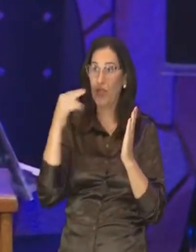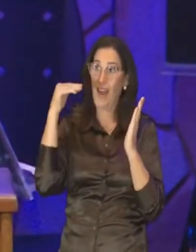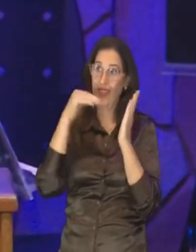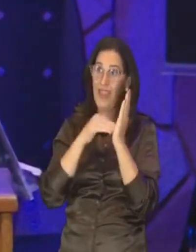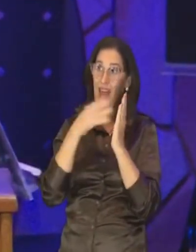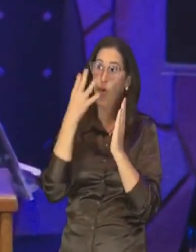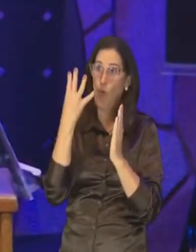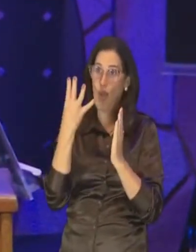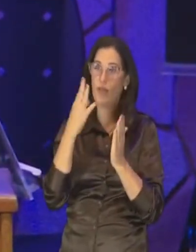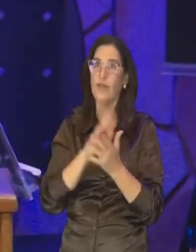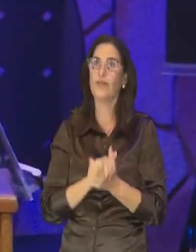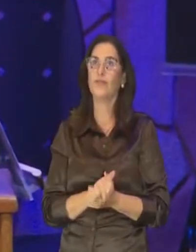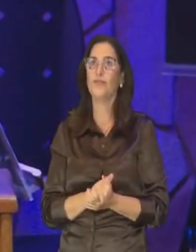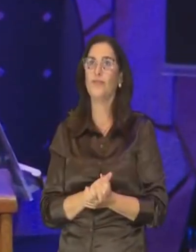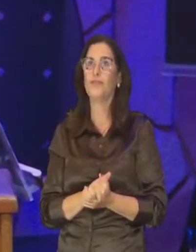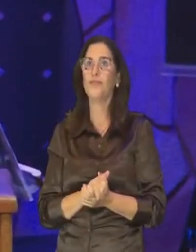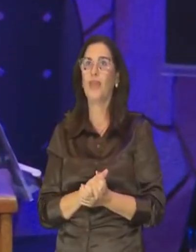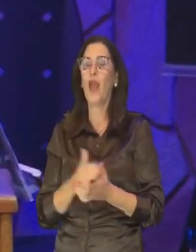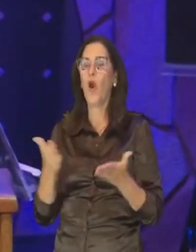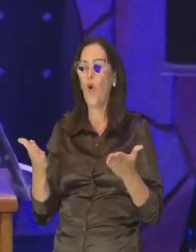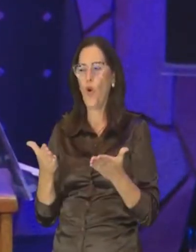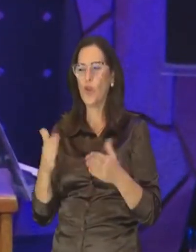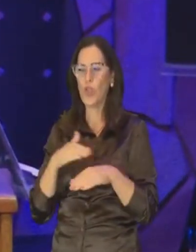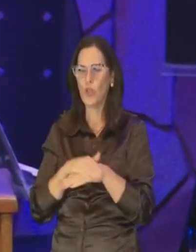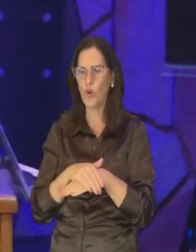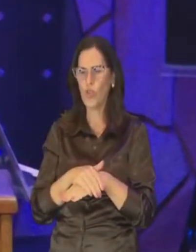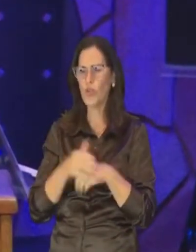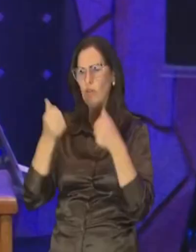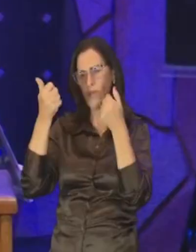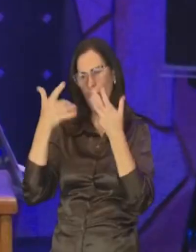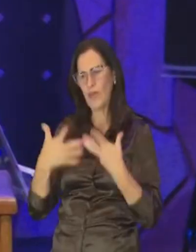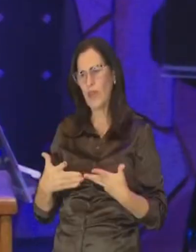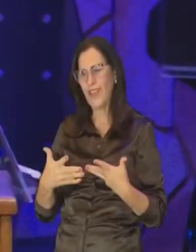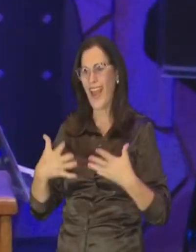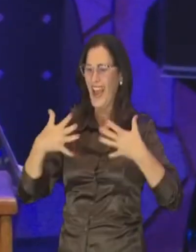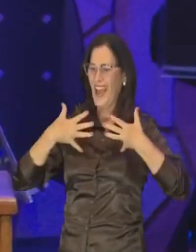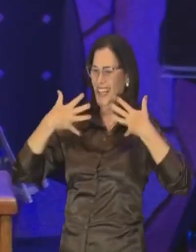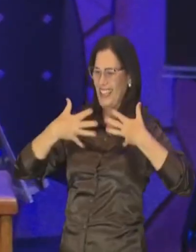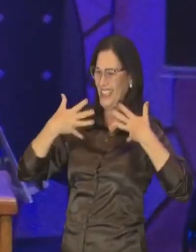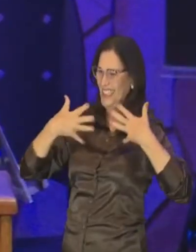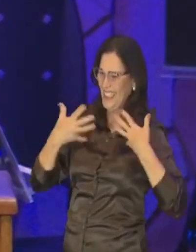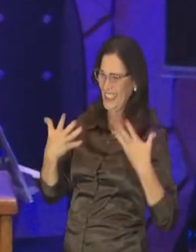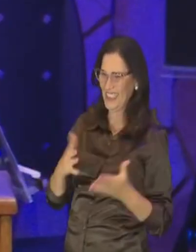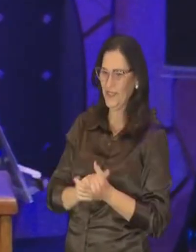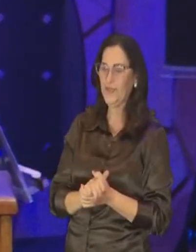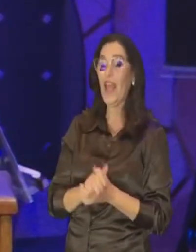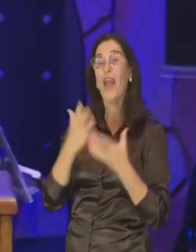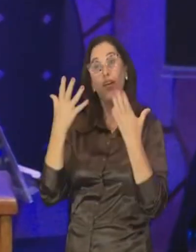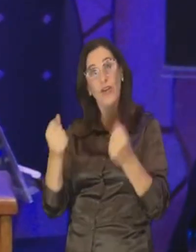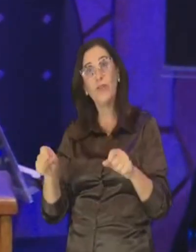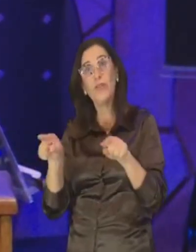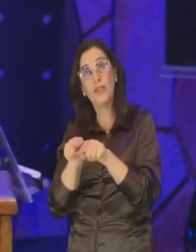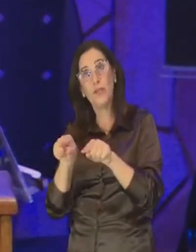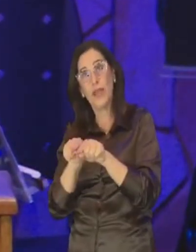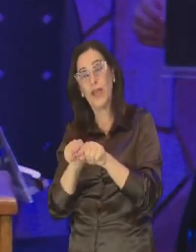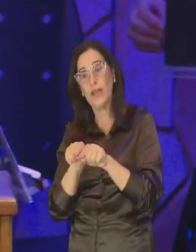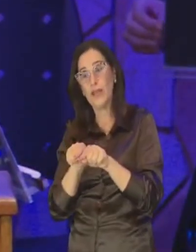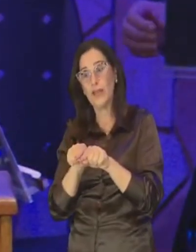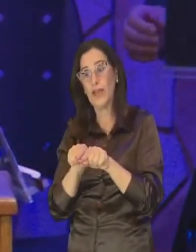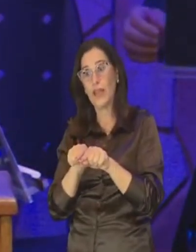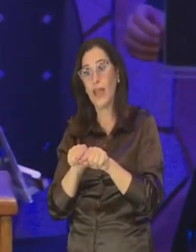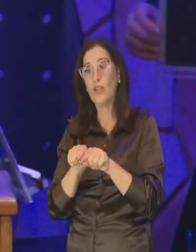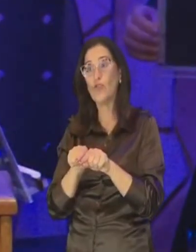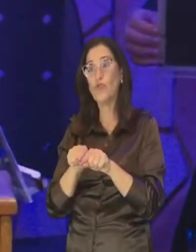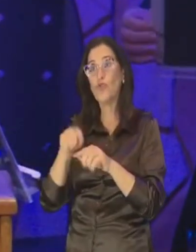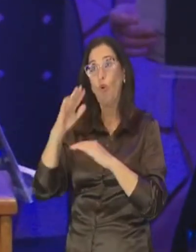4. Nesta noite nós vamos falar sobre alegria e vamos falar também sobre